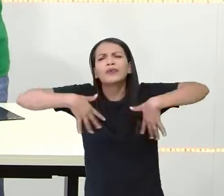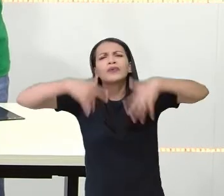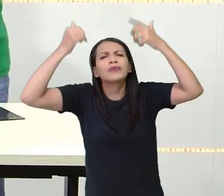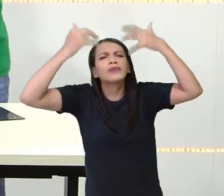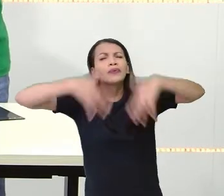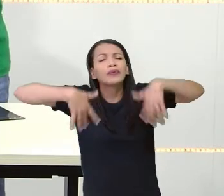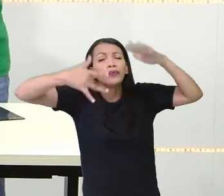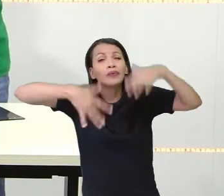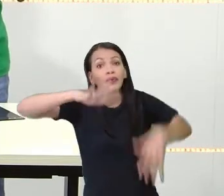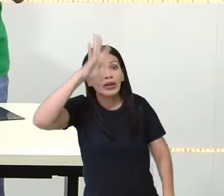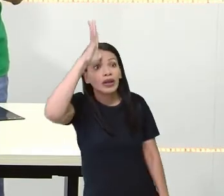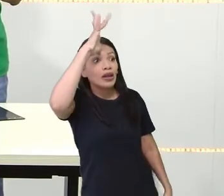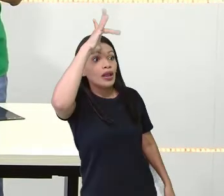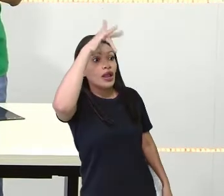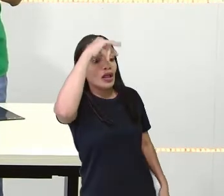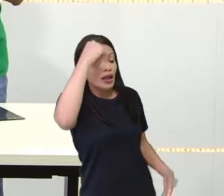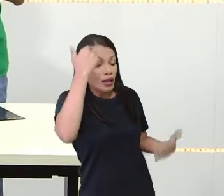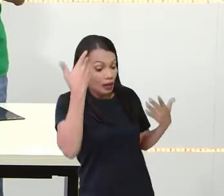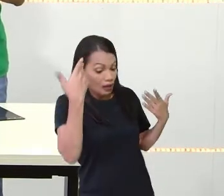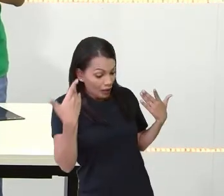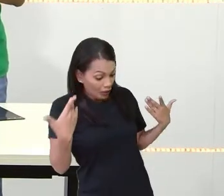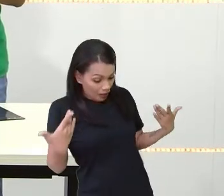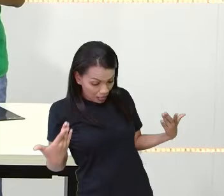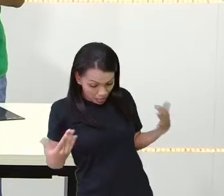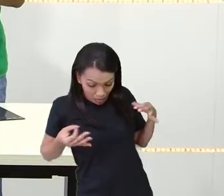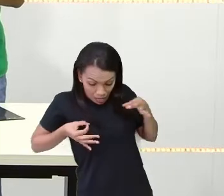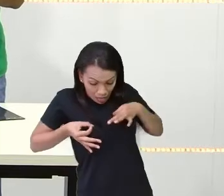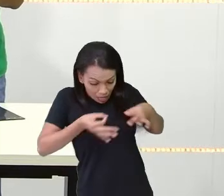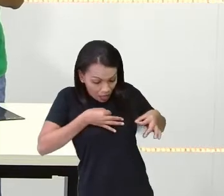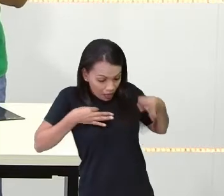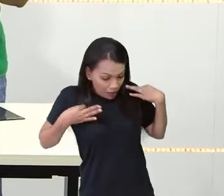assim, cheia de pintinhas.